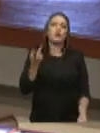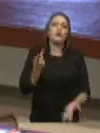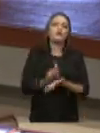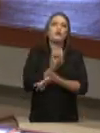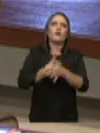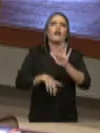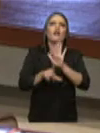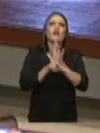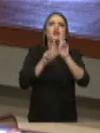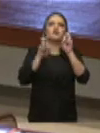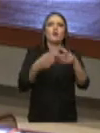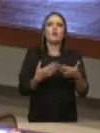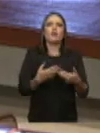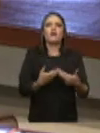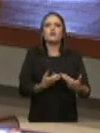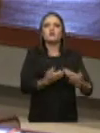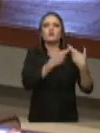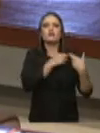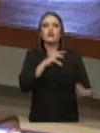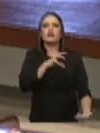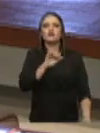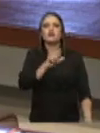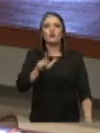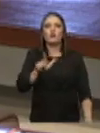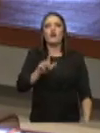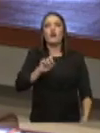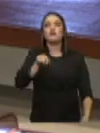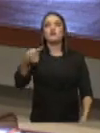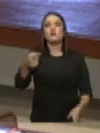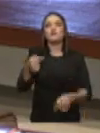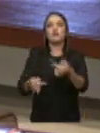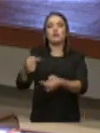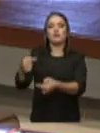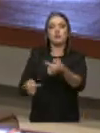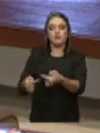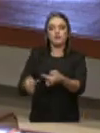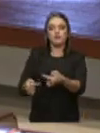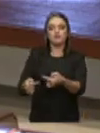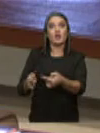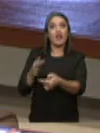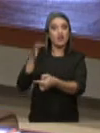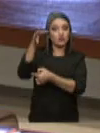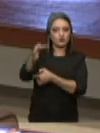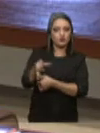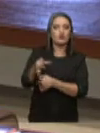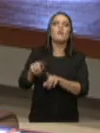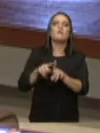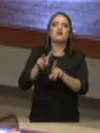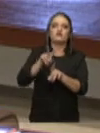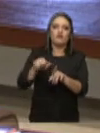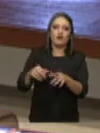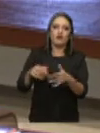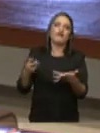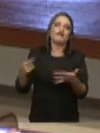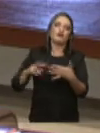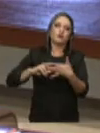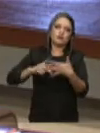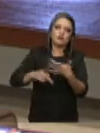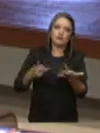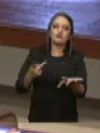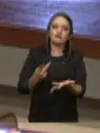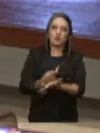sobre a responsabilidade civil e, posteriormente, se discutisse isso, ainda que para o futuro, viria essa